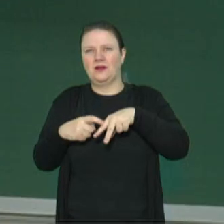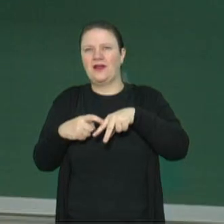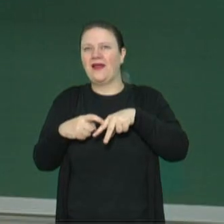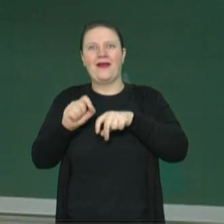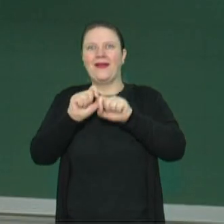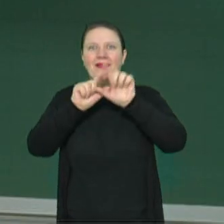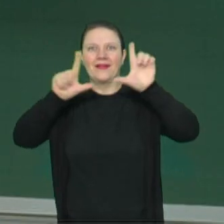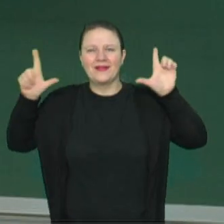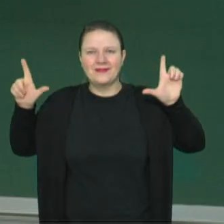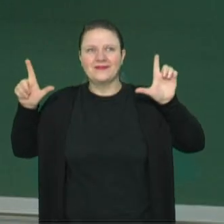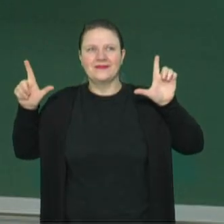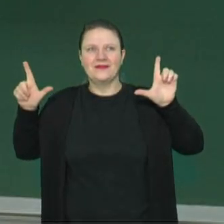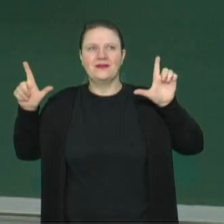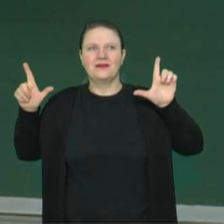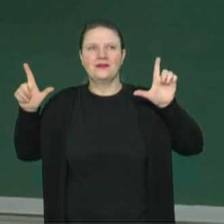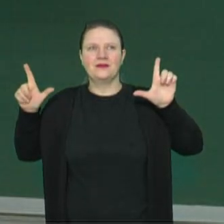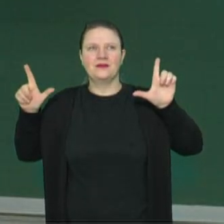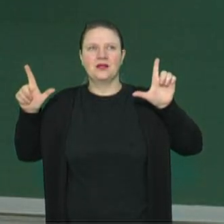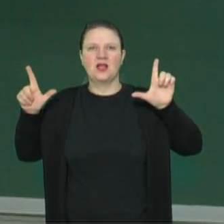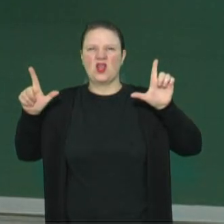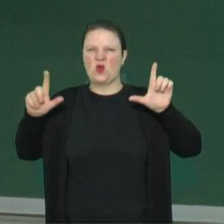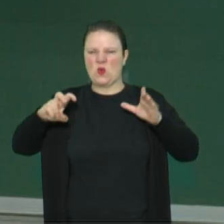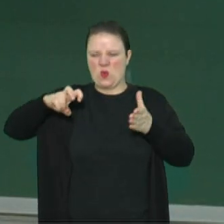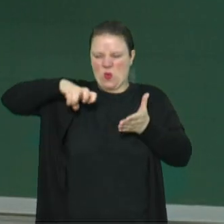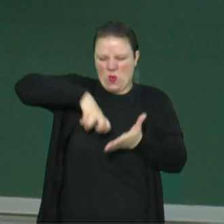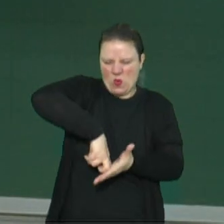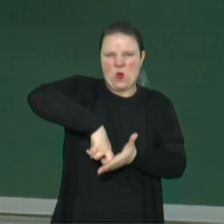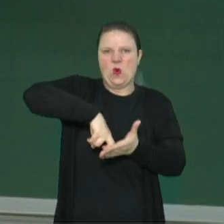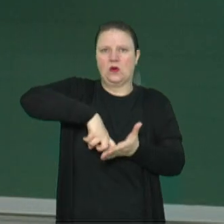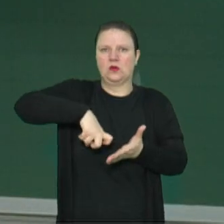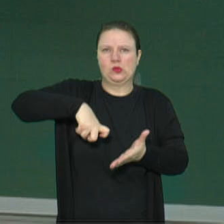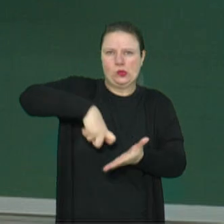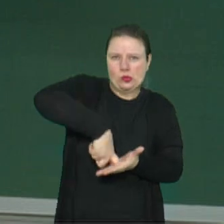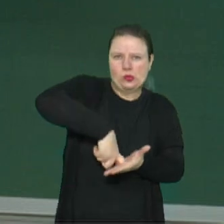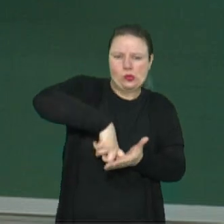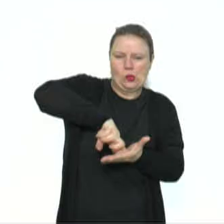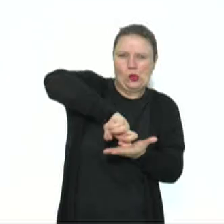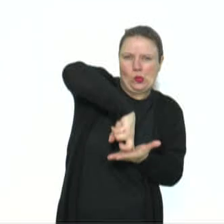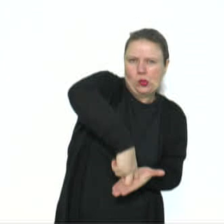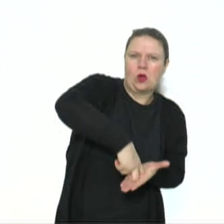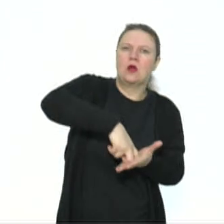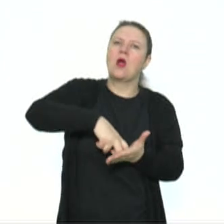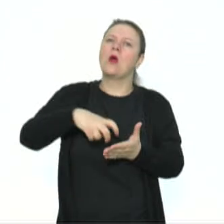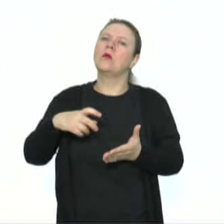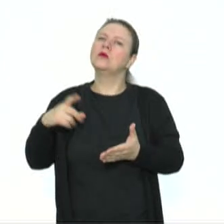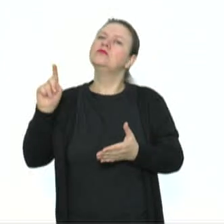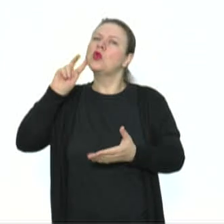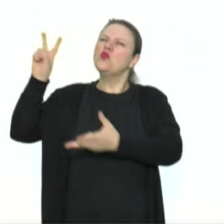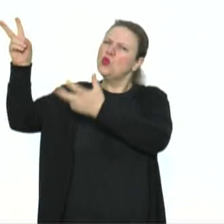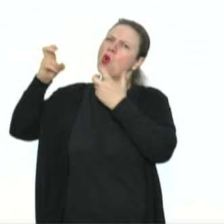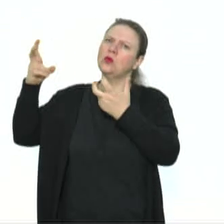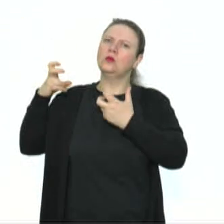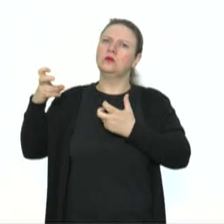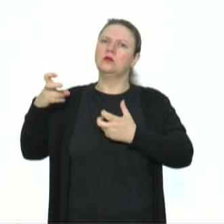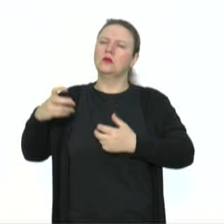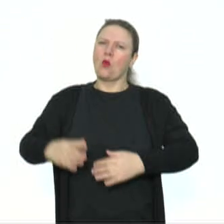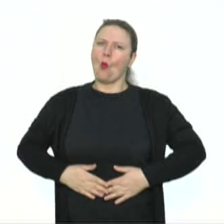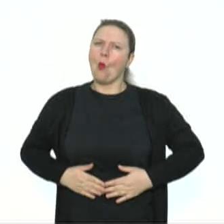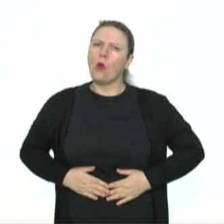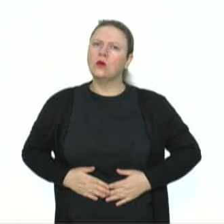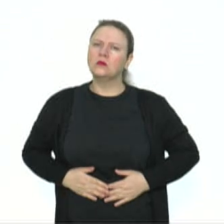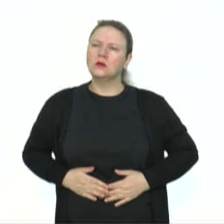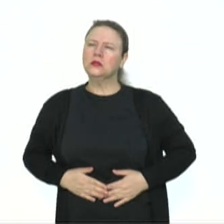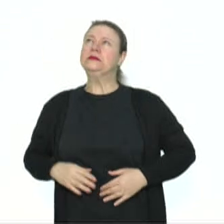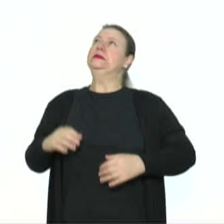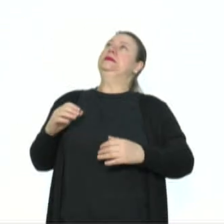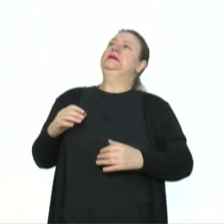o joelho na barriga, aplica-se esse movimento, que é quando o lutador está por cima do seu adversário e põe o joelho sobre a barriga,